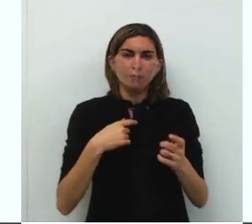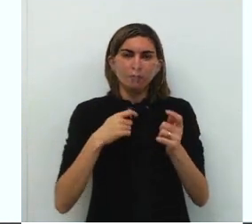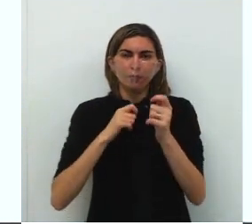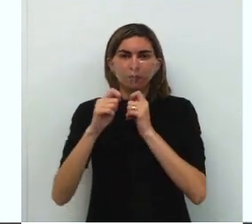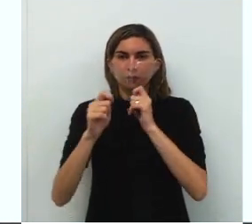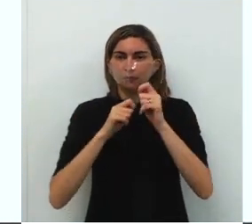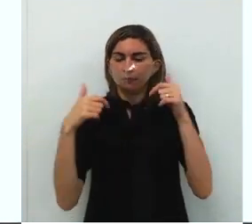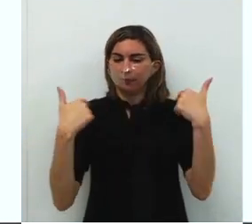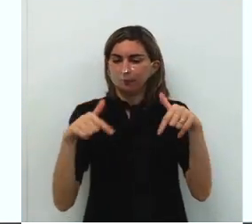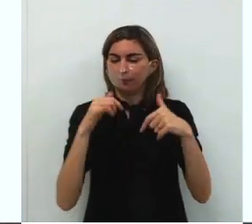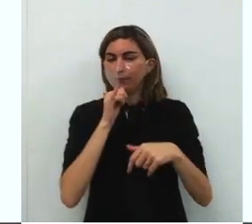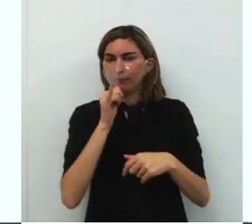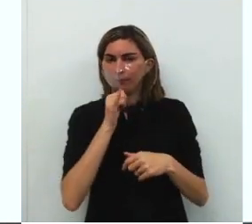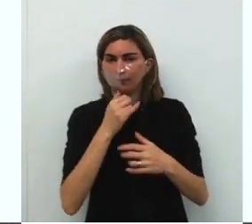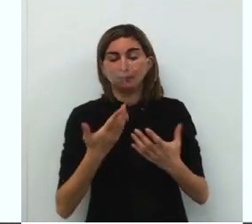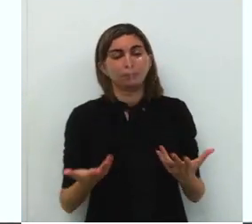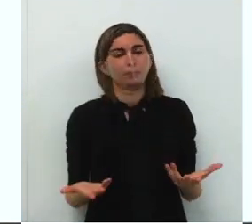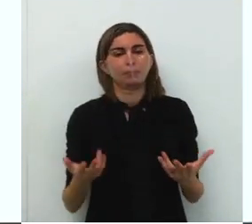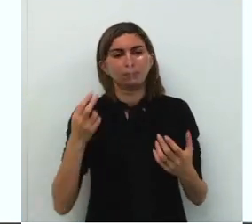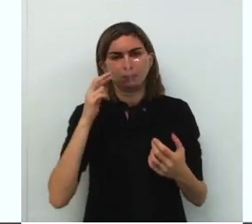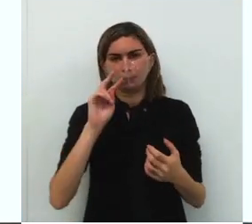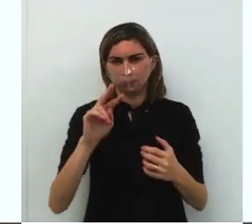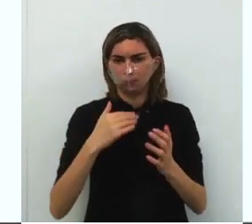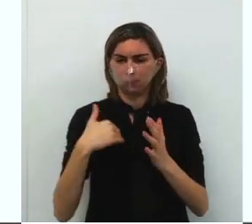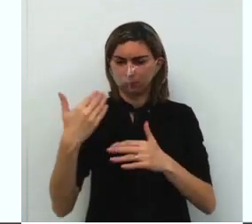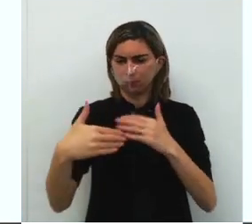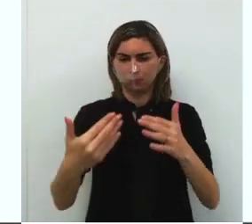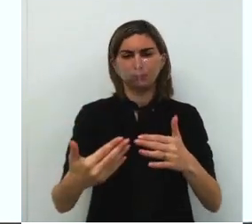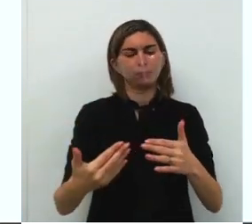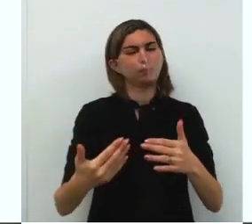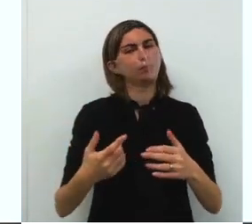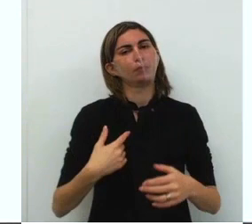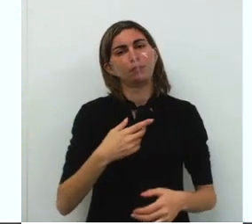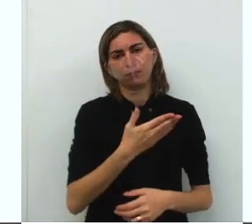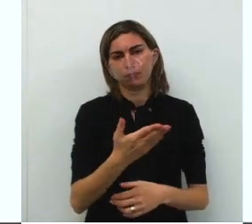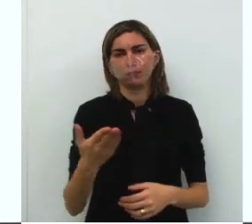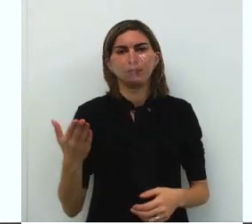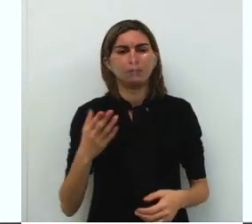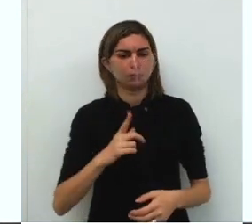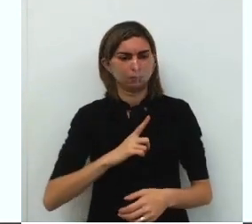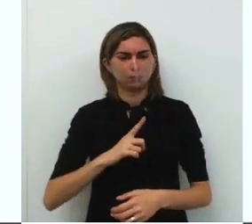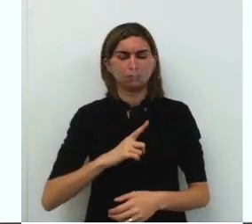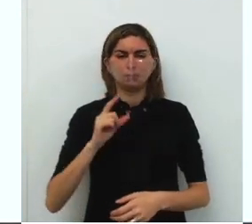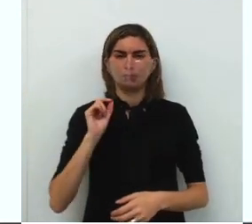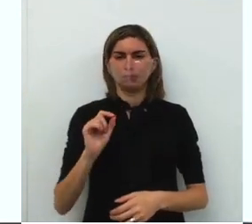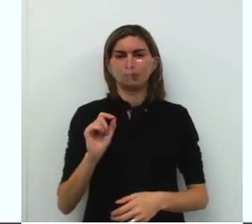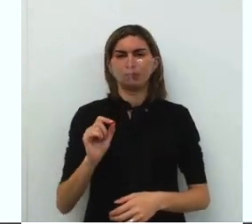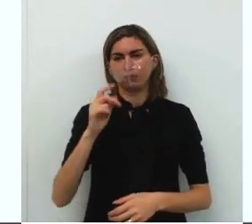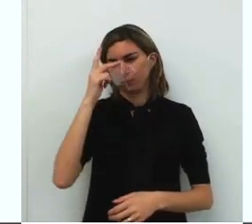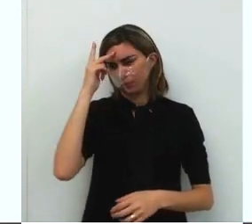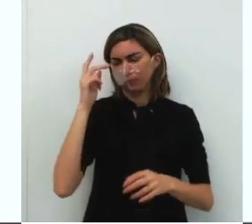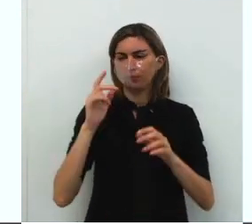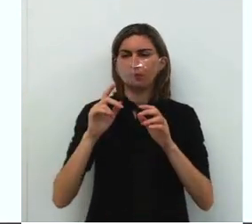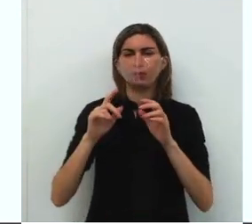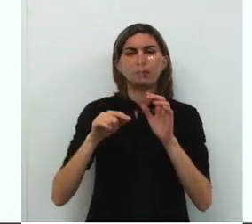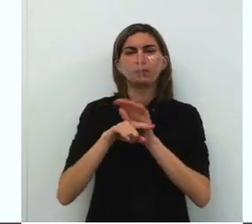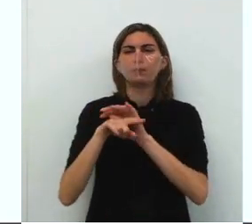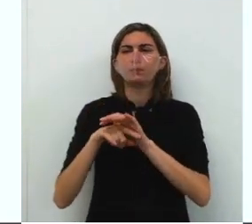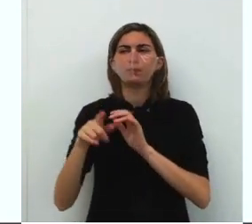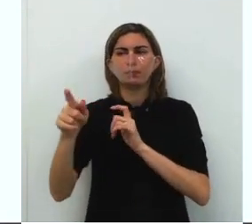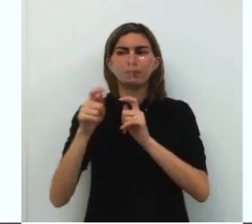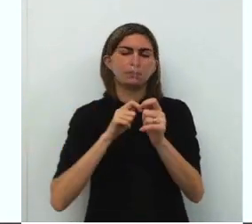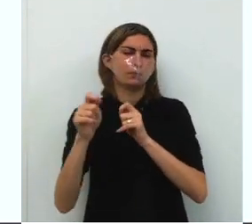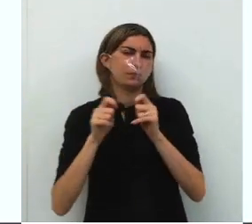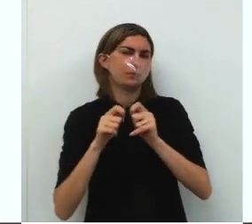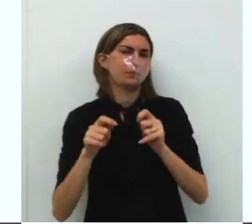para uma entrevista de emprego, por exemplo, que nós vamos ver mais na frente, você tem o quê? Tem uma destinação para